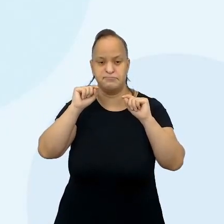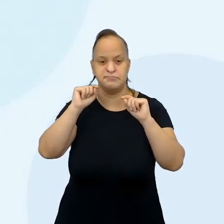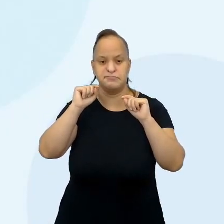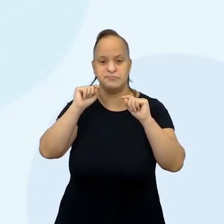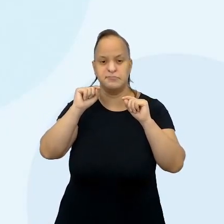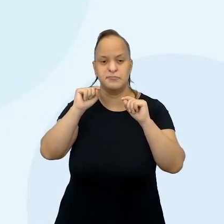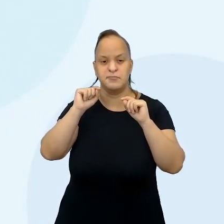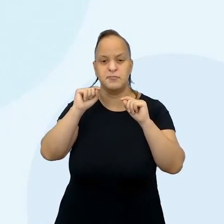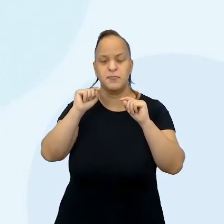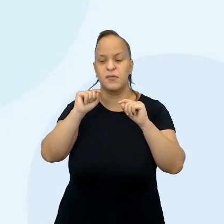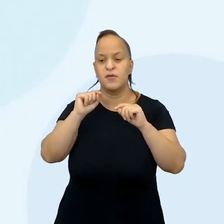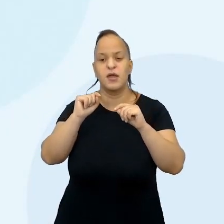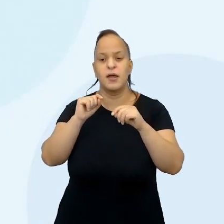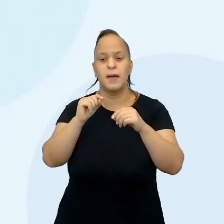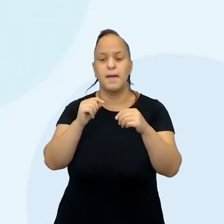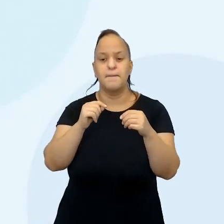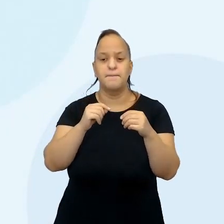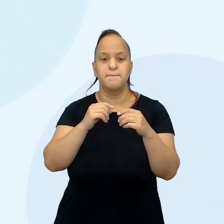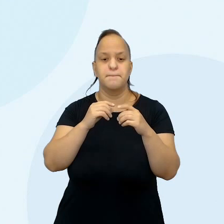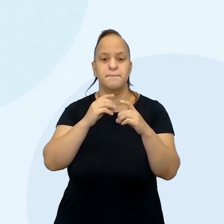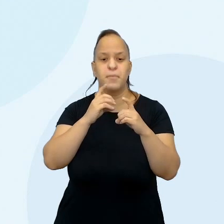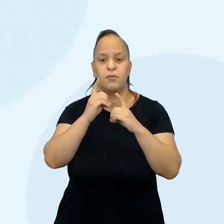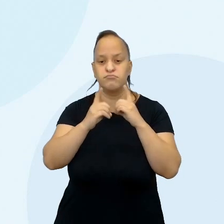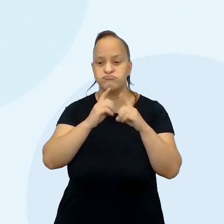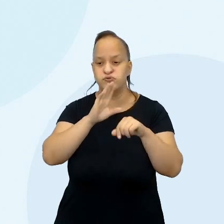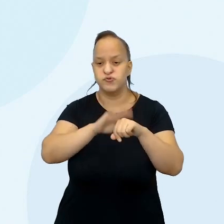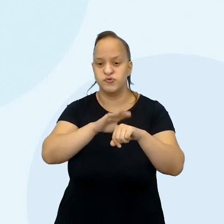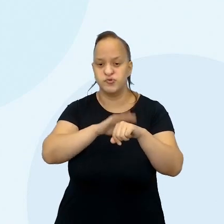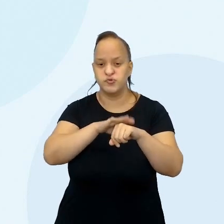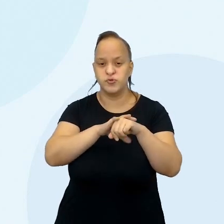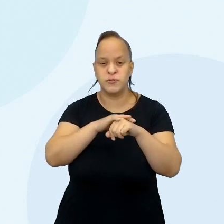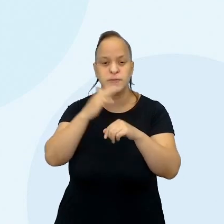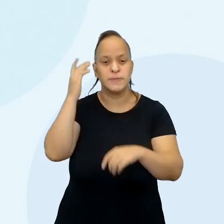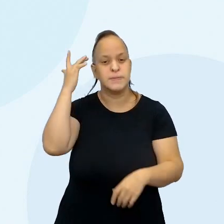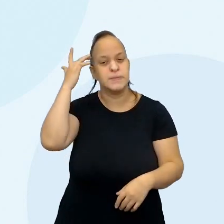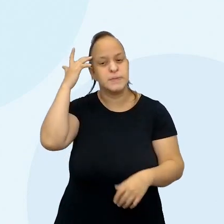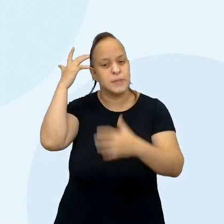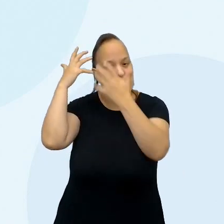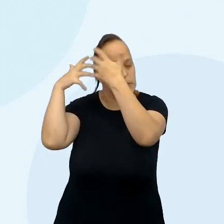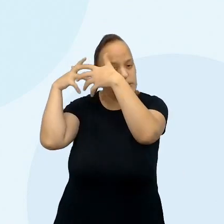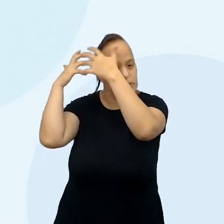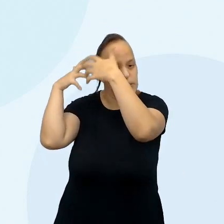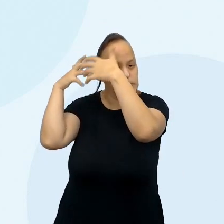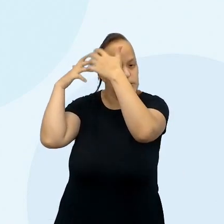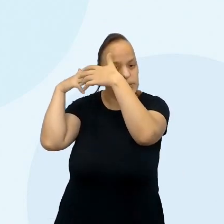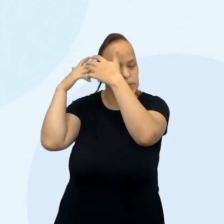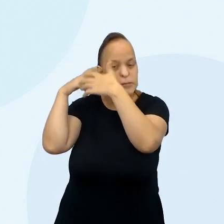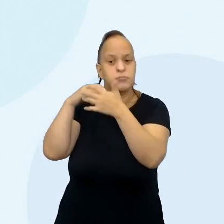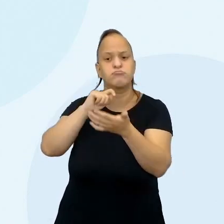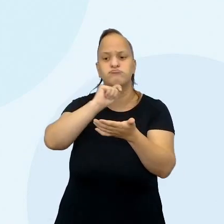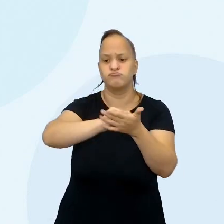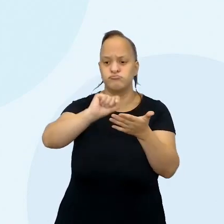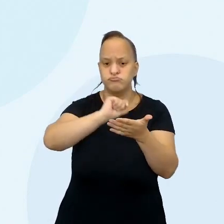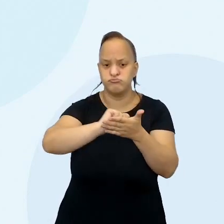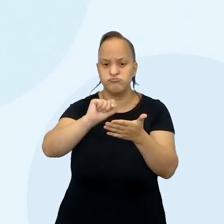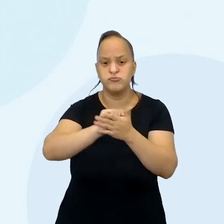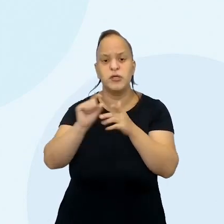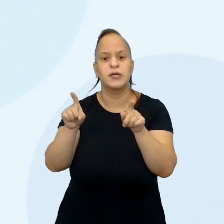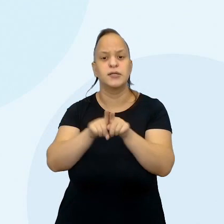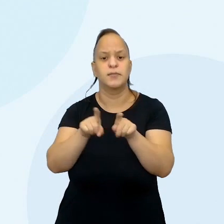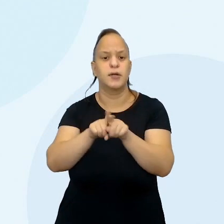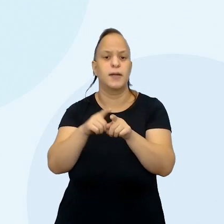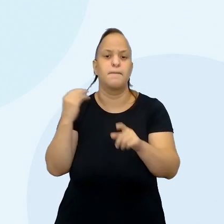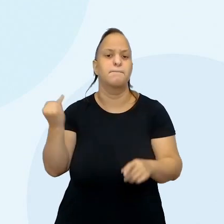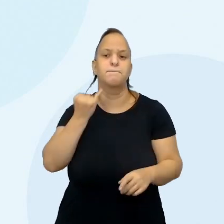Refletir sobre a metodologia ativa, diário de bordo. Relacionar a importância da metodologia com as atividades do mapa.